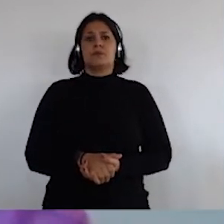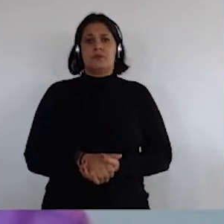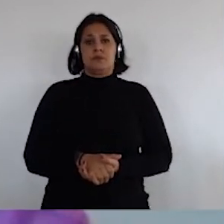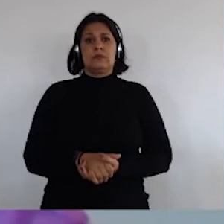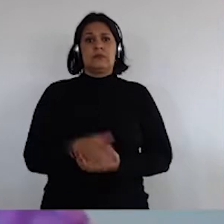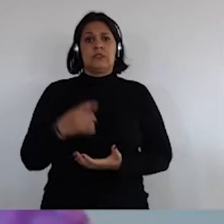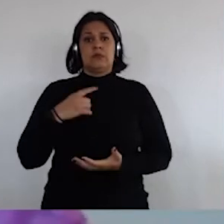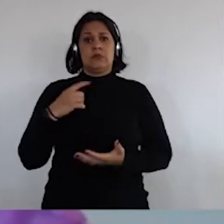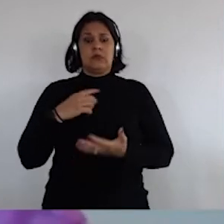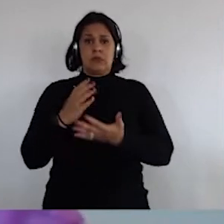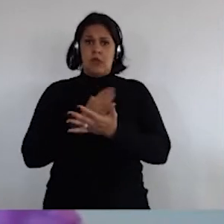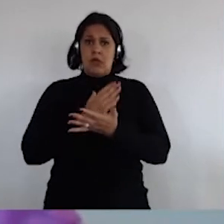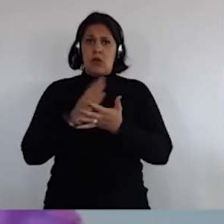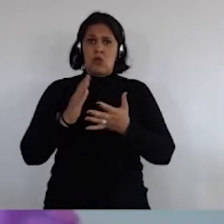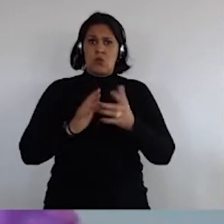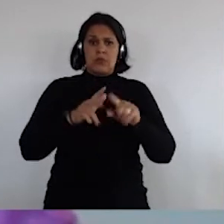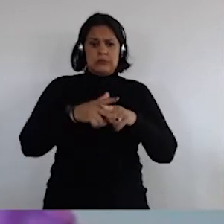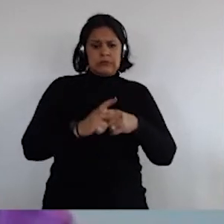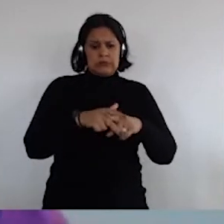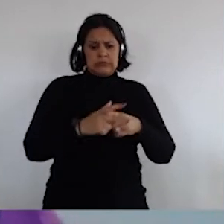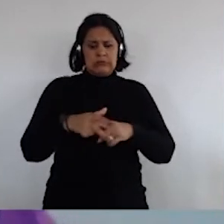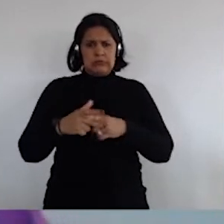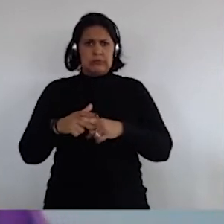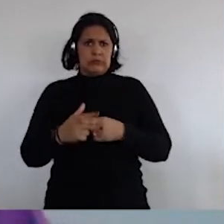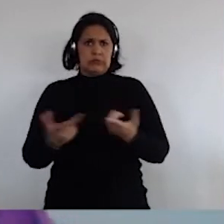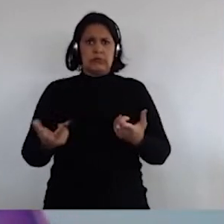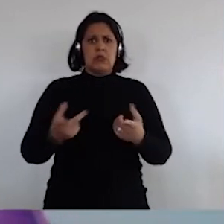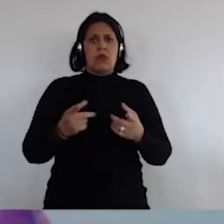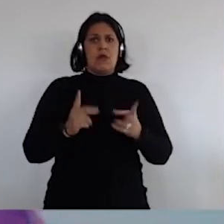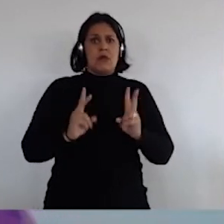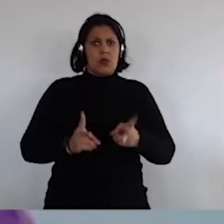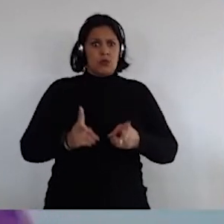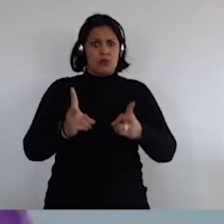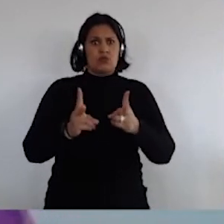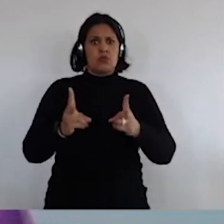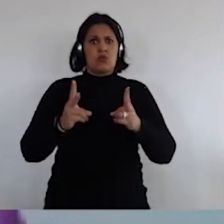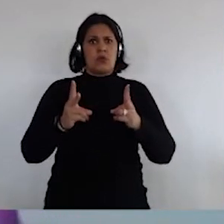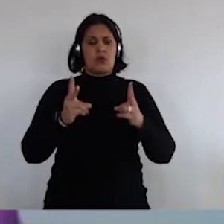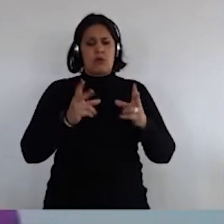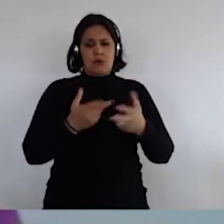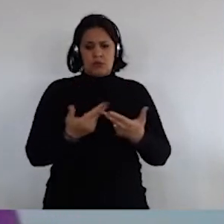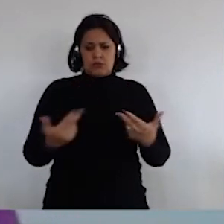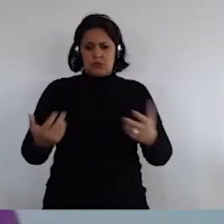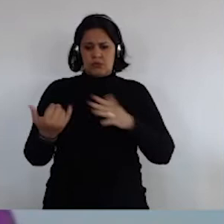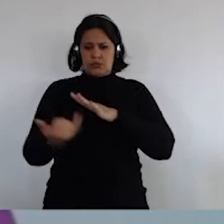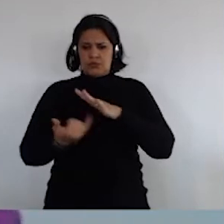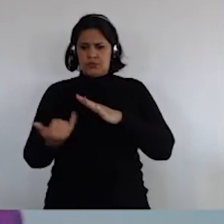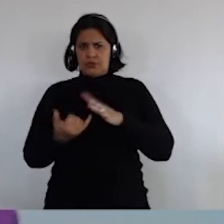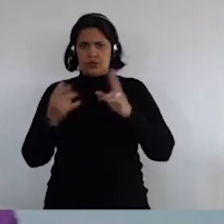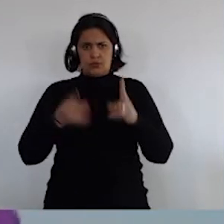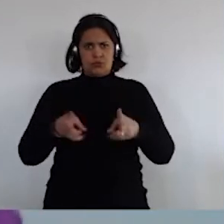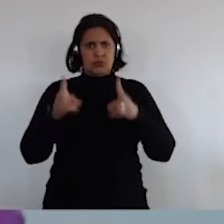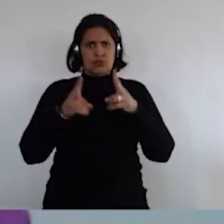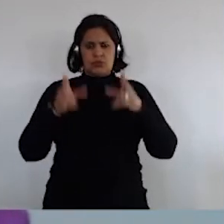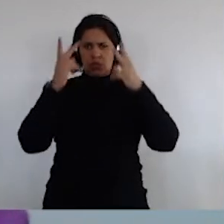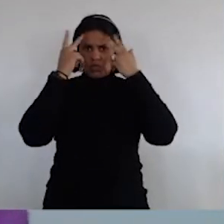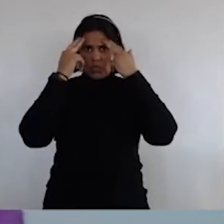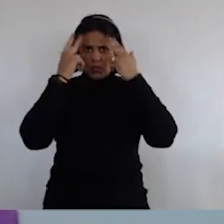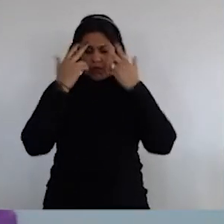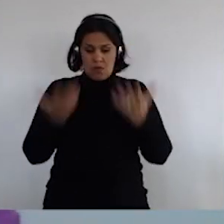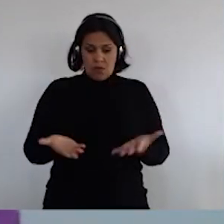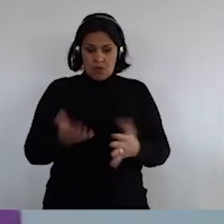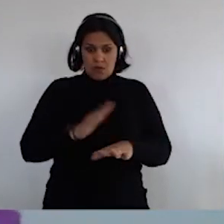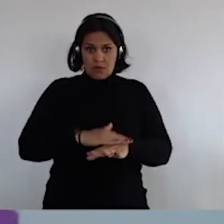alterações promovidas para manter a normalidade das instituições nesse período extremo têm